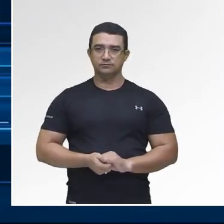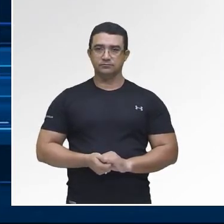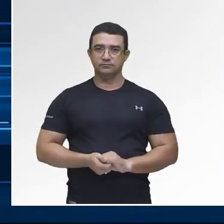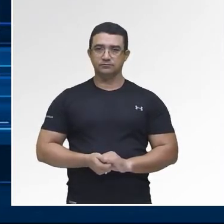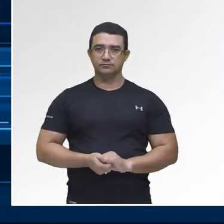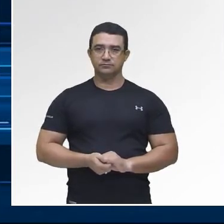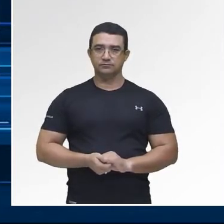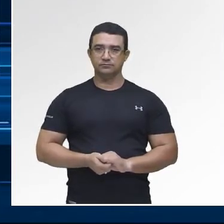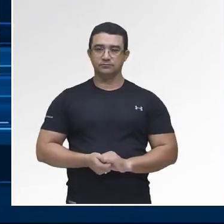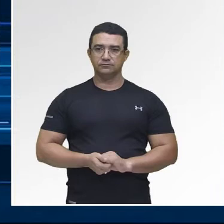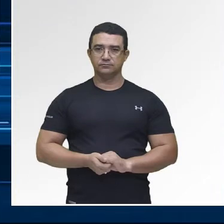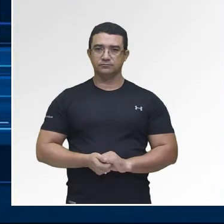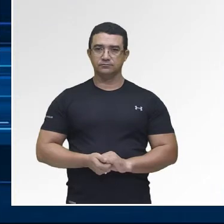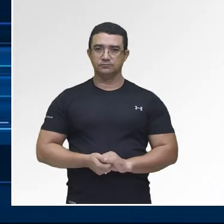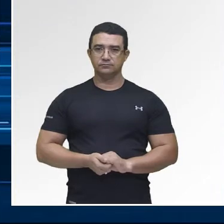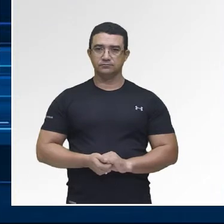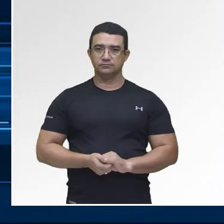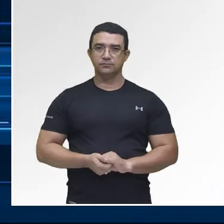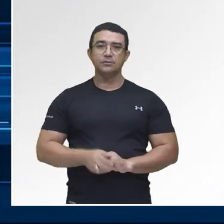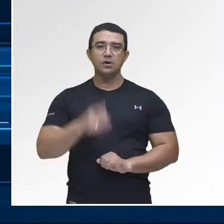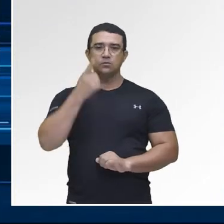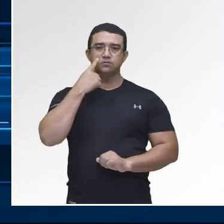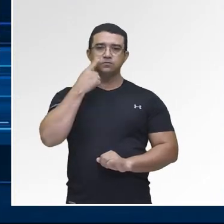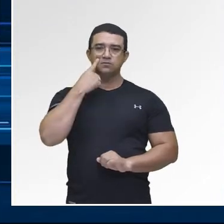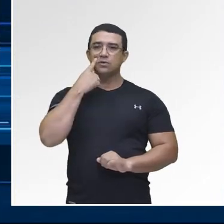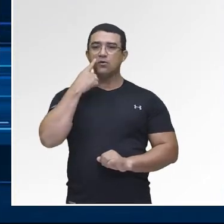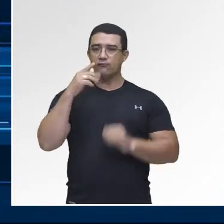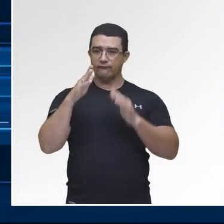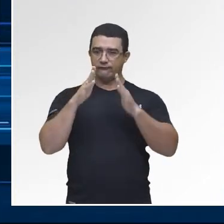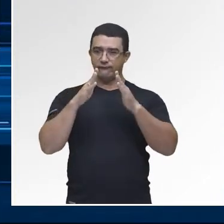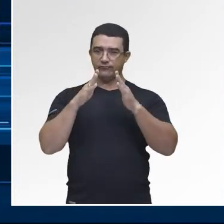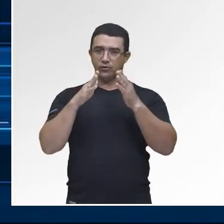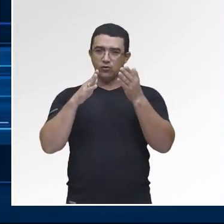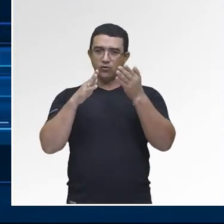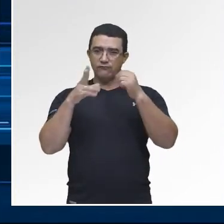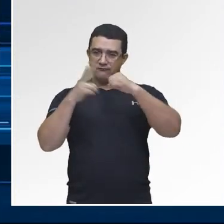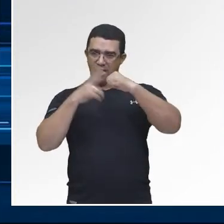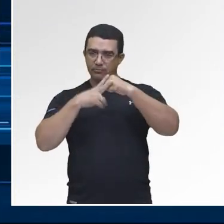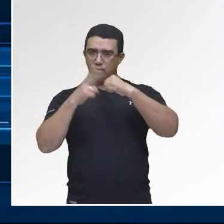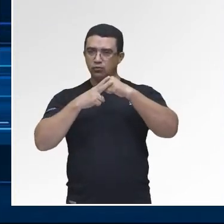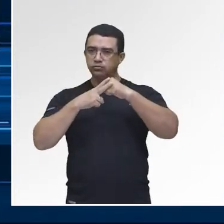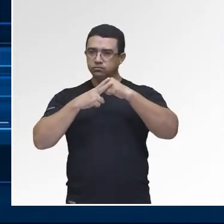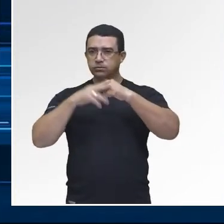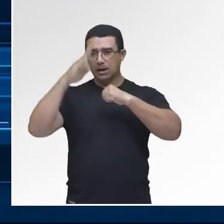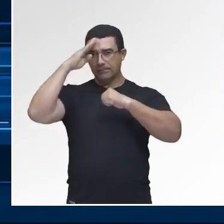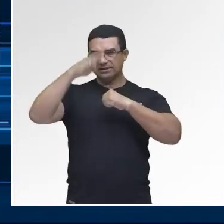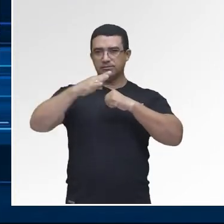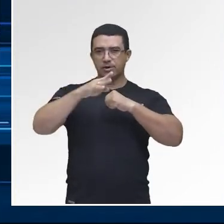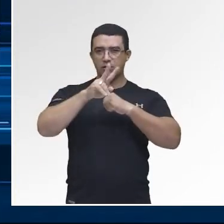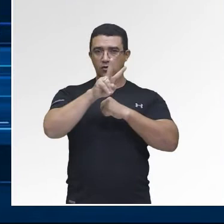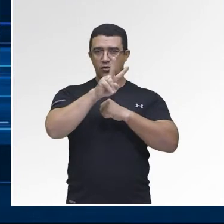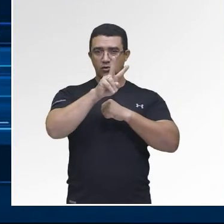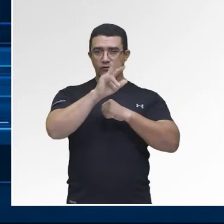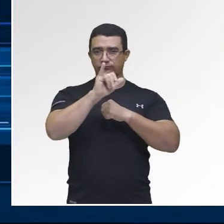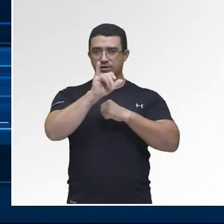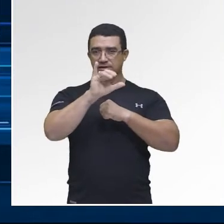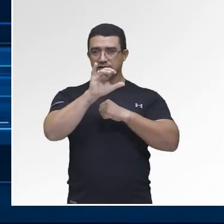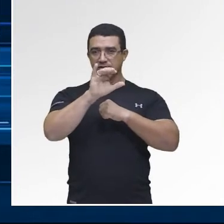fica visited, ele vai ficar visited, visited, quando você fala mais lentamente. Como a